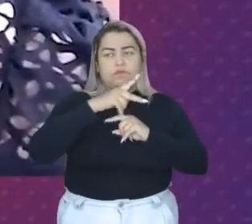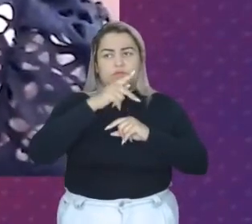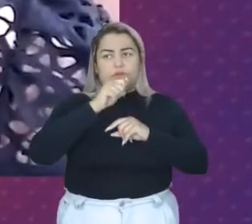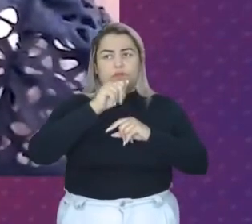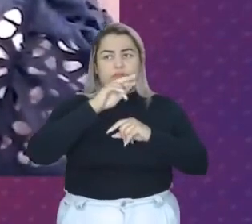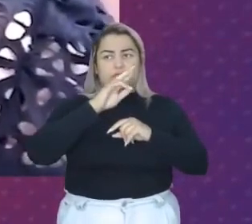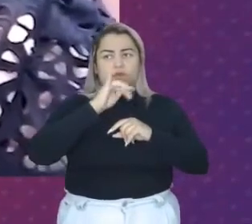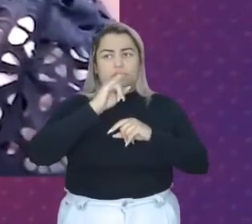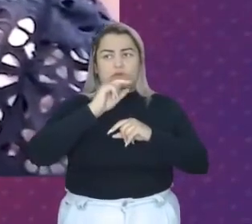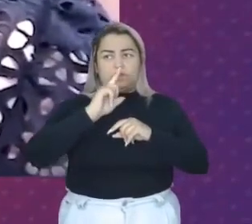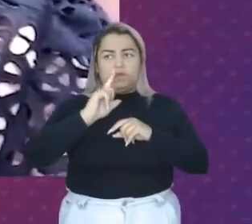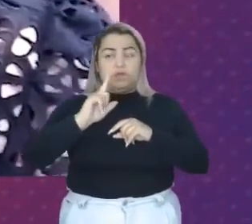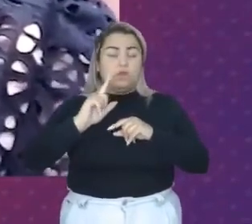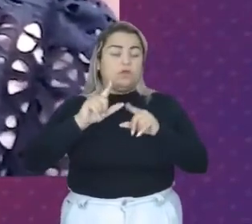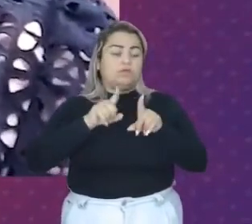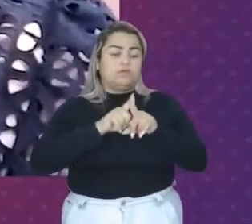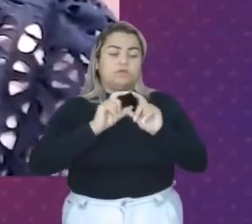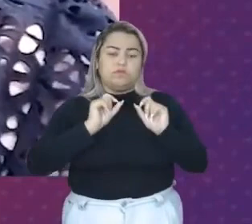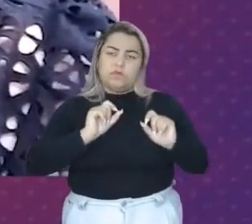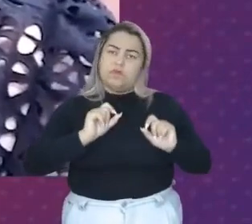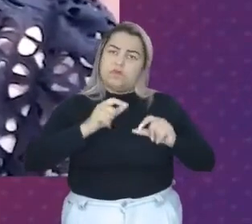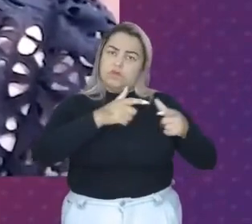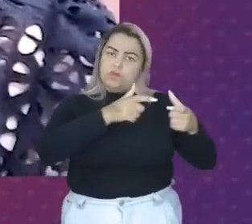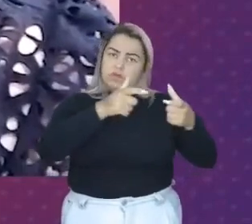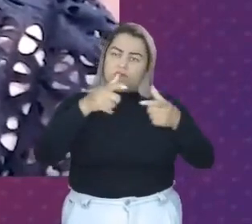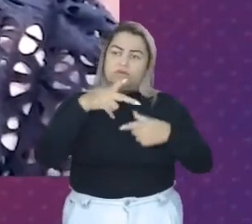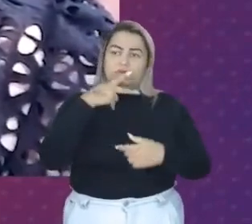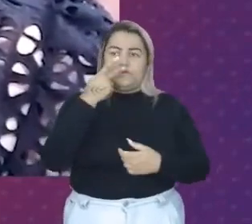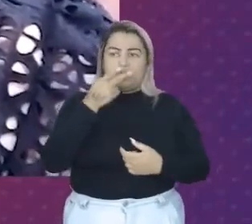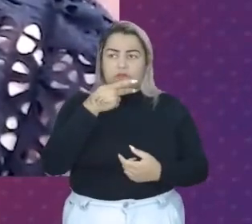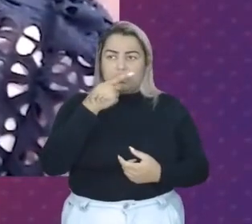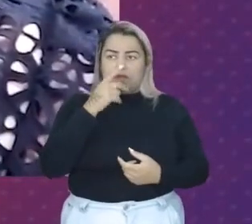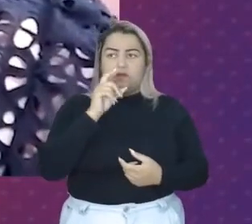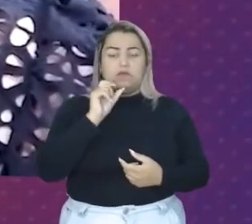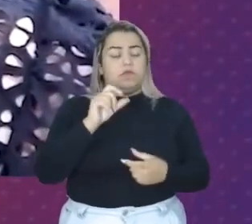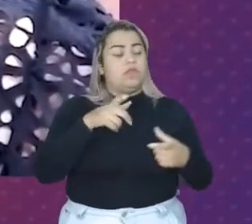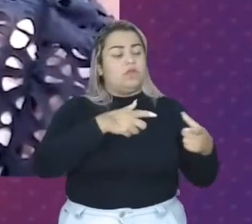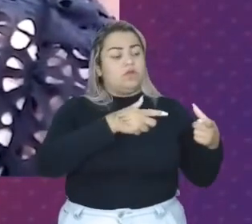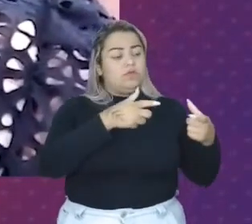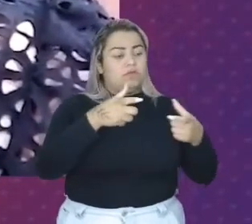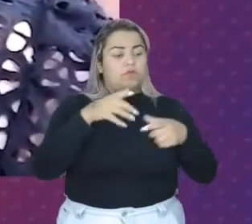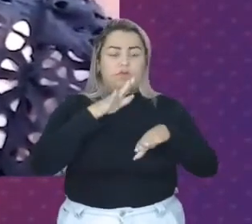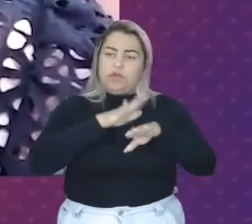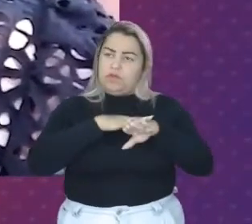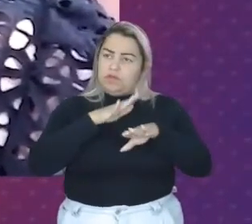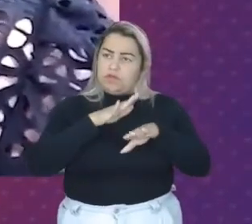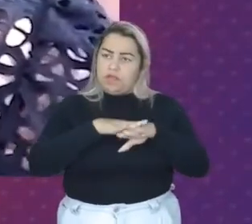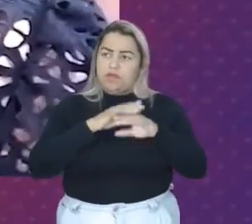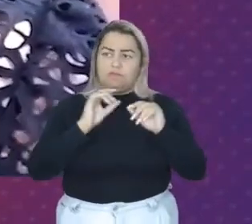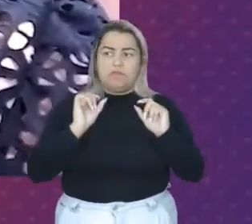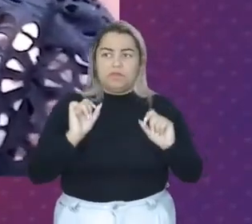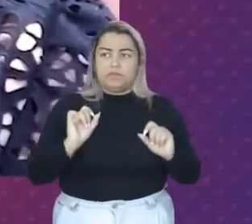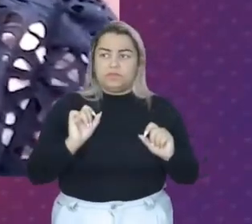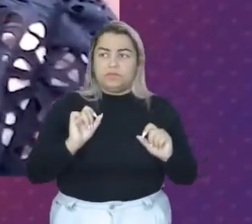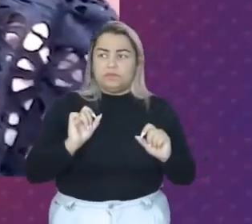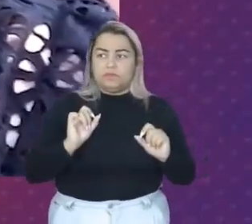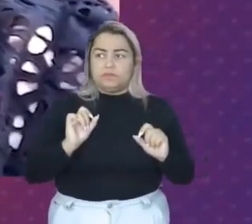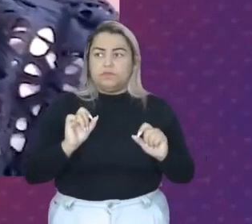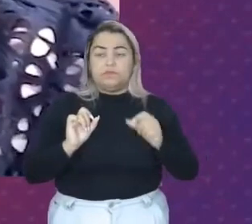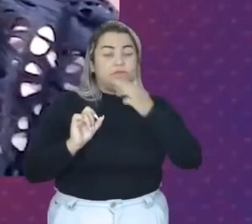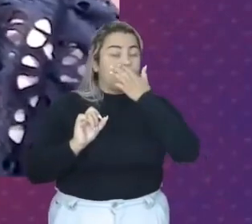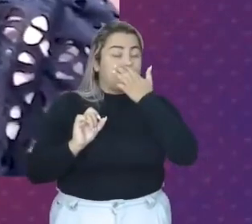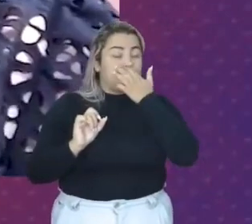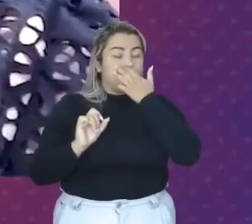nos reservou um lugar que é fora, né, que é o ambiente mais doméstico, né,